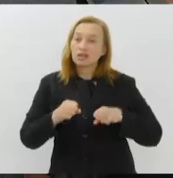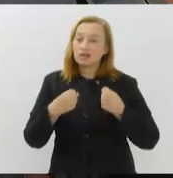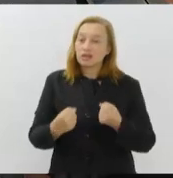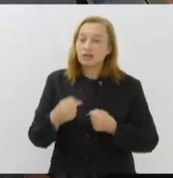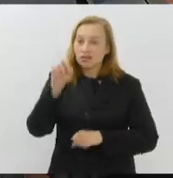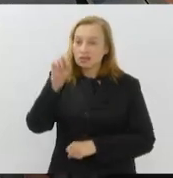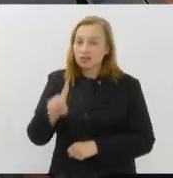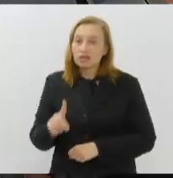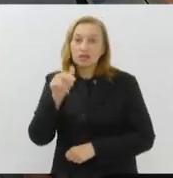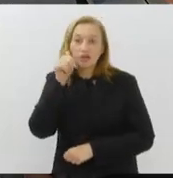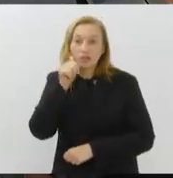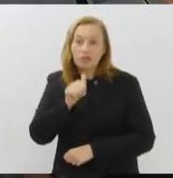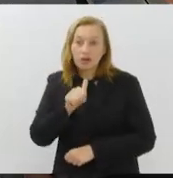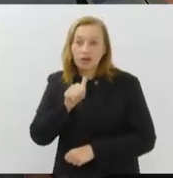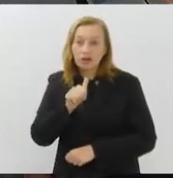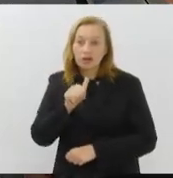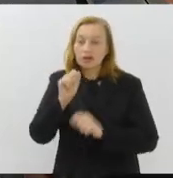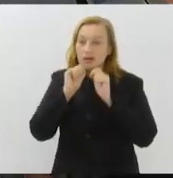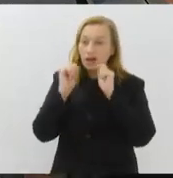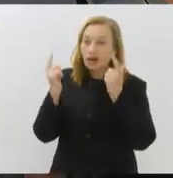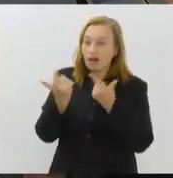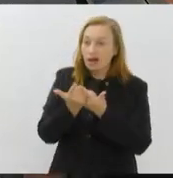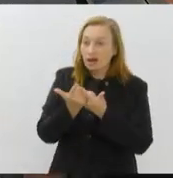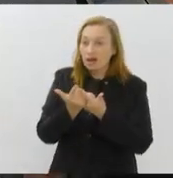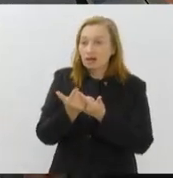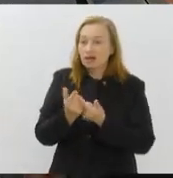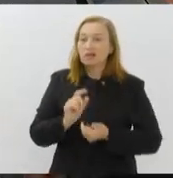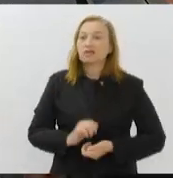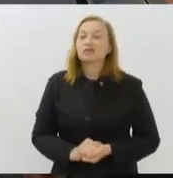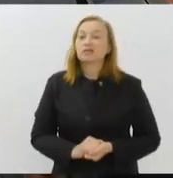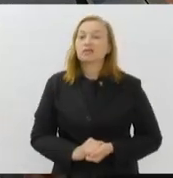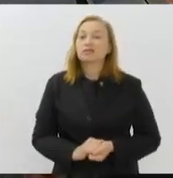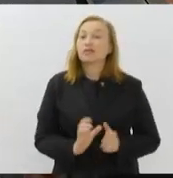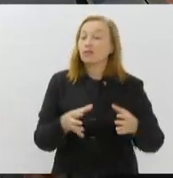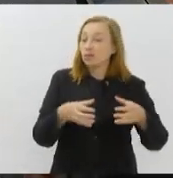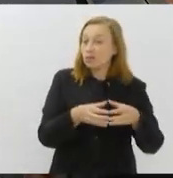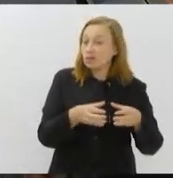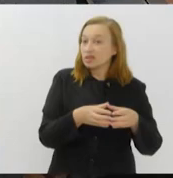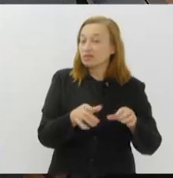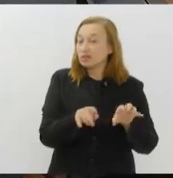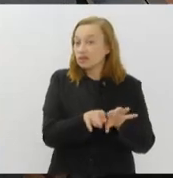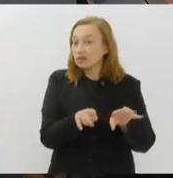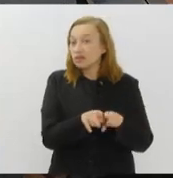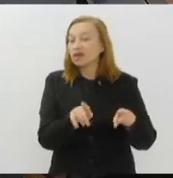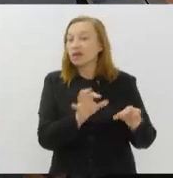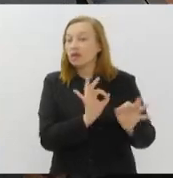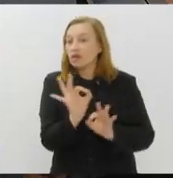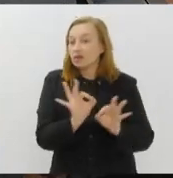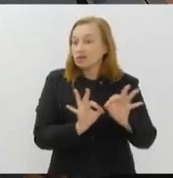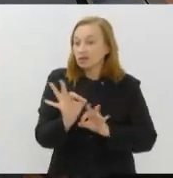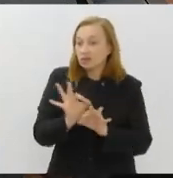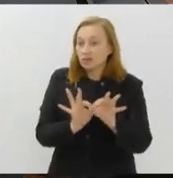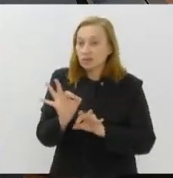da Mulher da Assembleia Legislativa, uma das comissões também organizadoras dessa